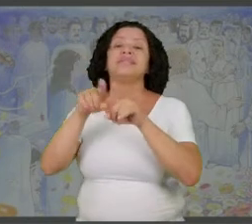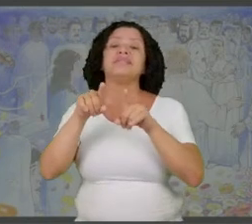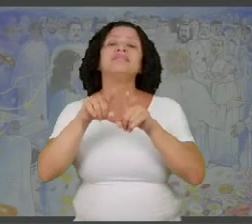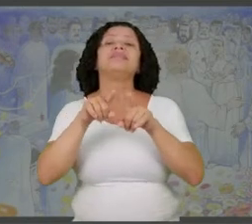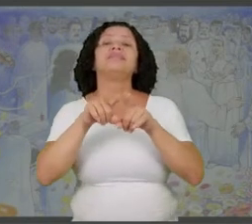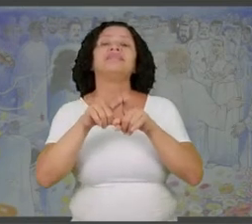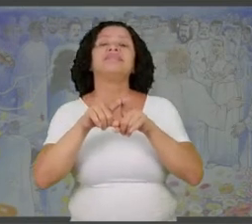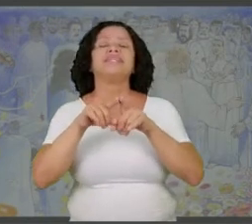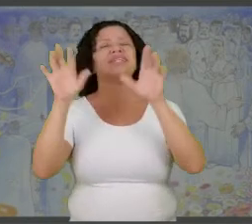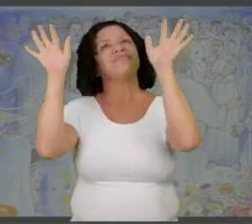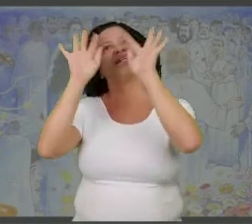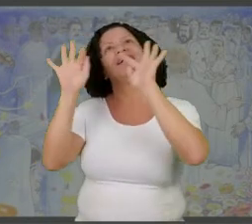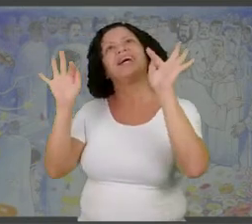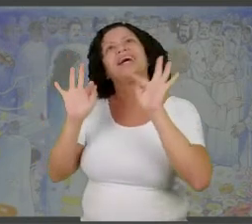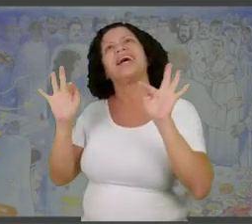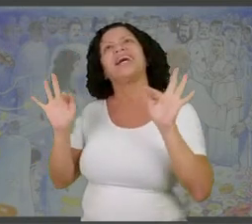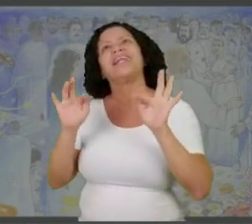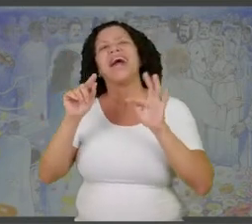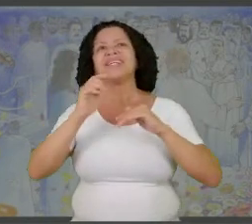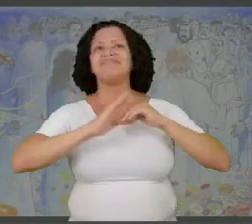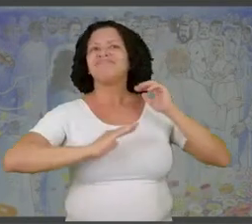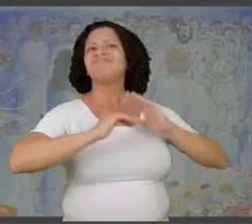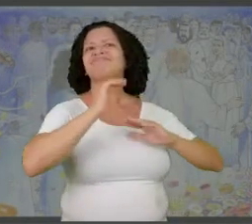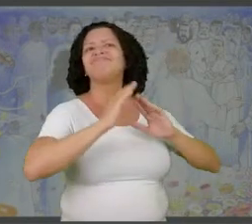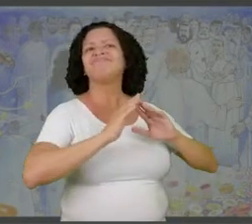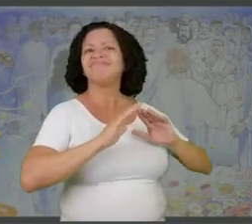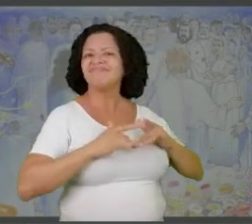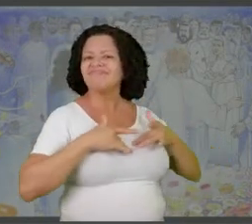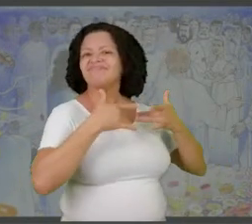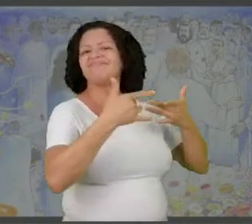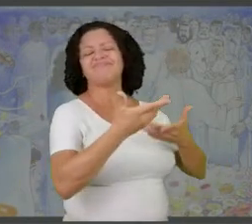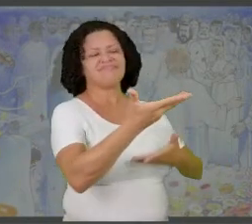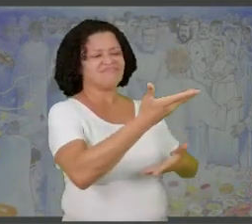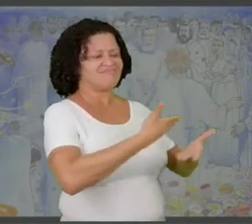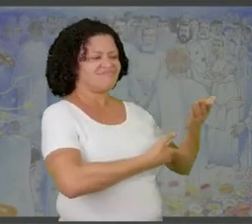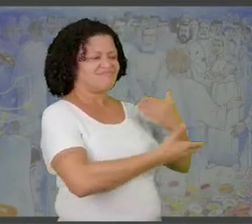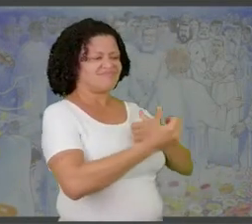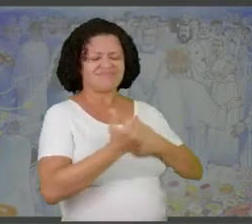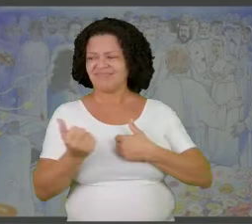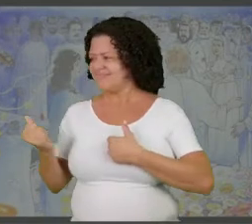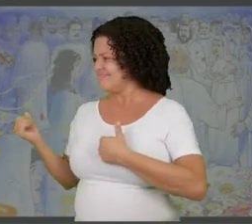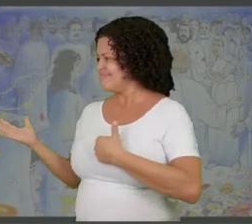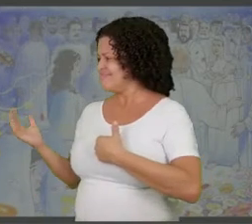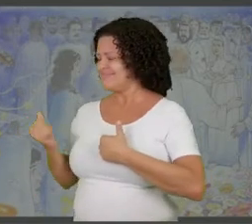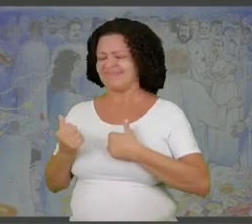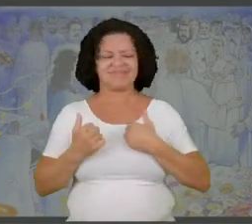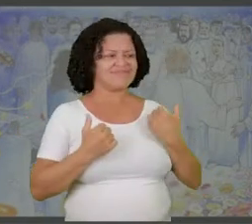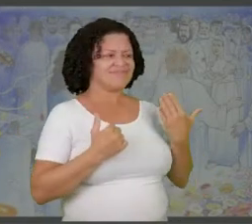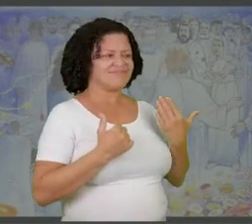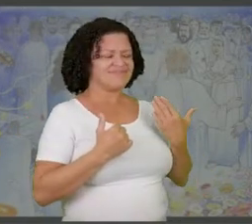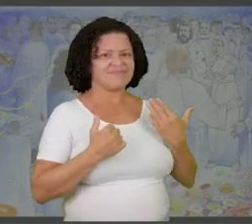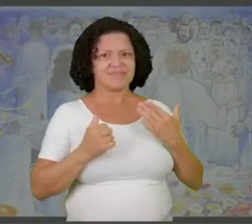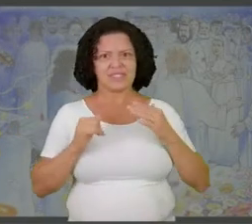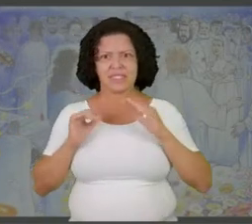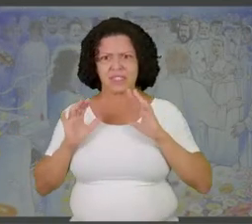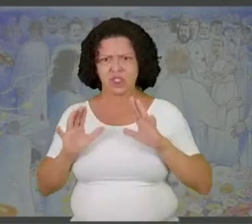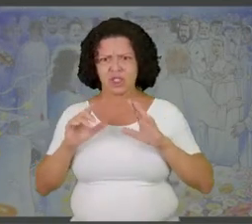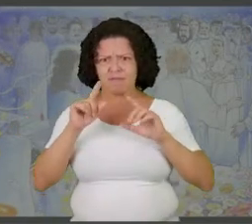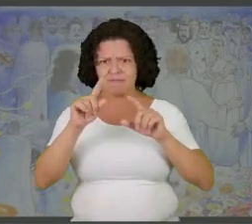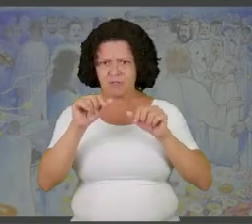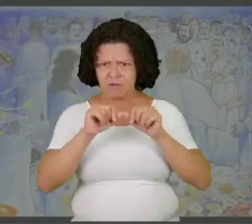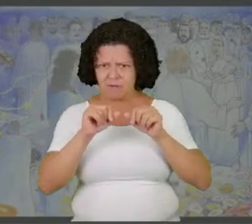né? Que vai se ver feliz com aquela prática de doação ao próximo. Se cometemos um